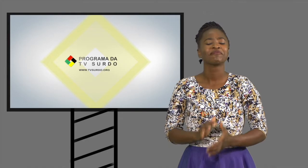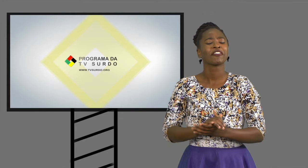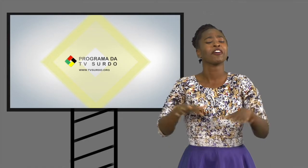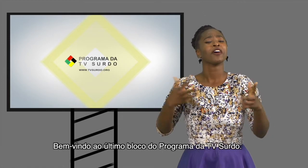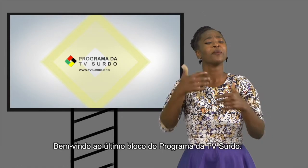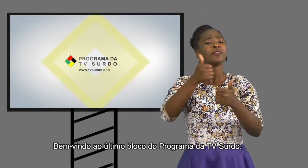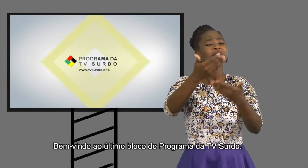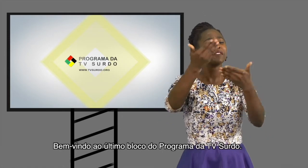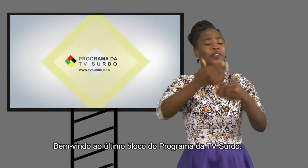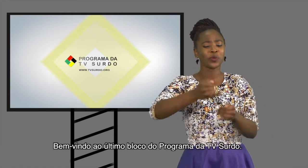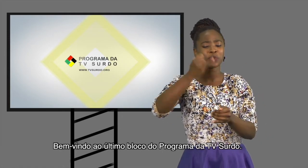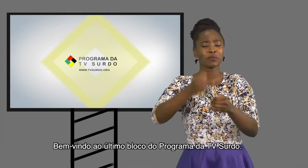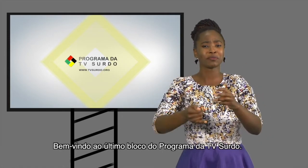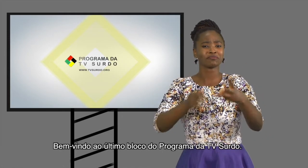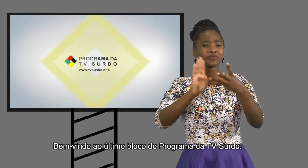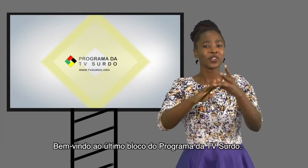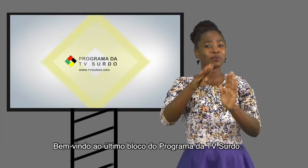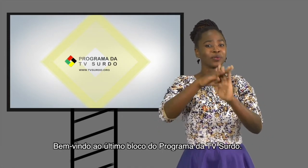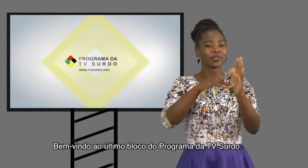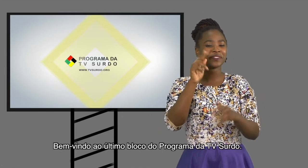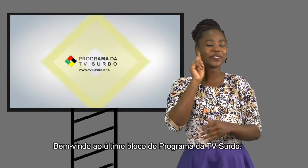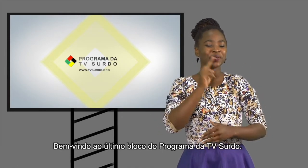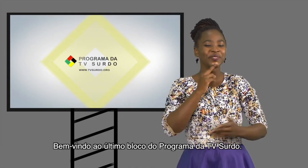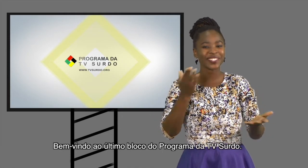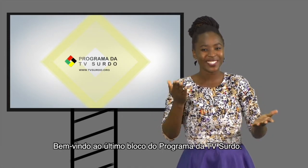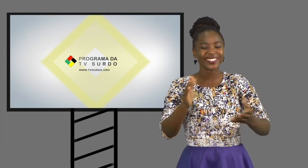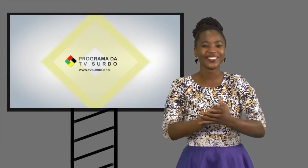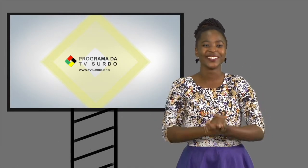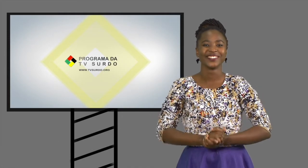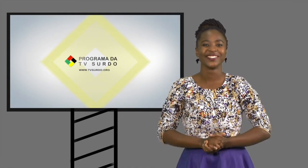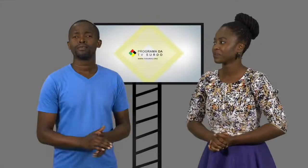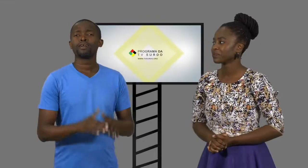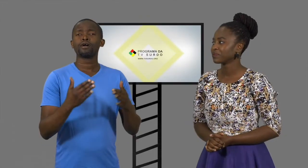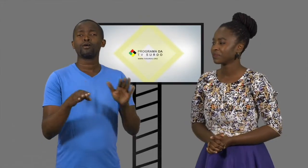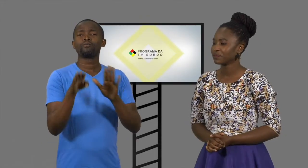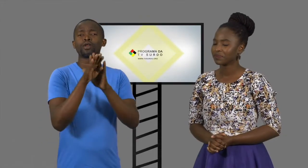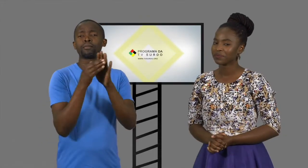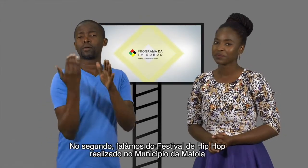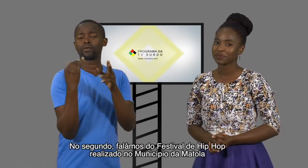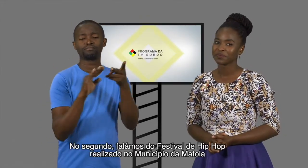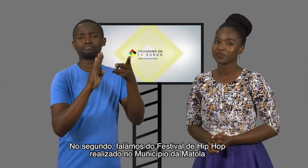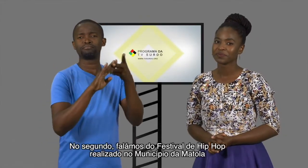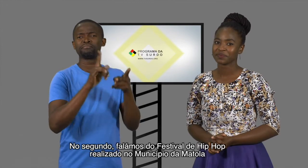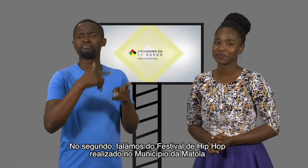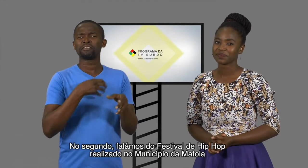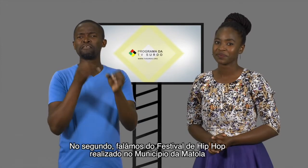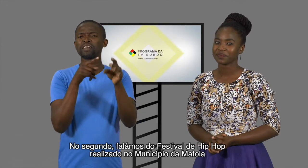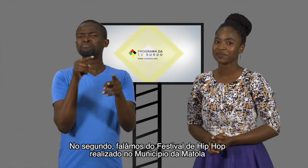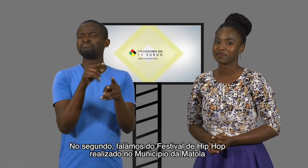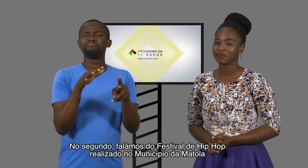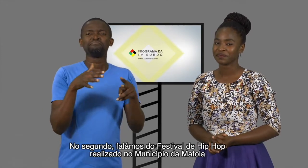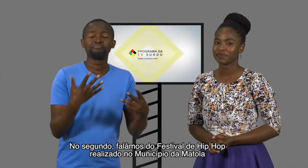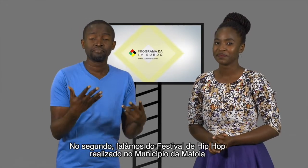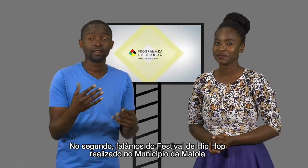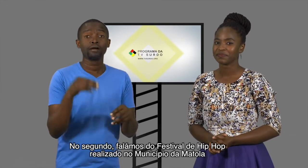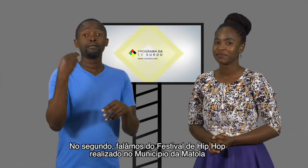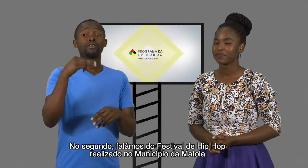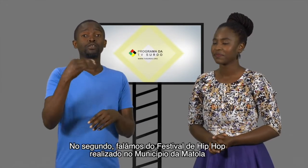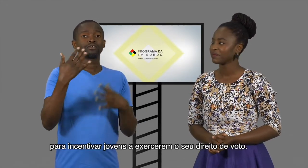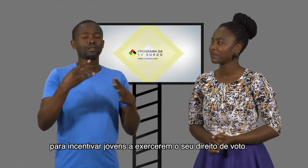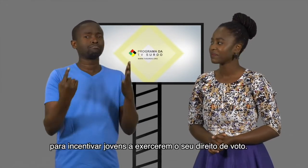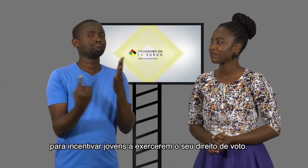Bem-vindo ao último bloco do programa da TV Surdo. No segundo, falamos do festival do hip